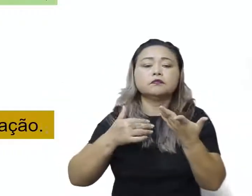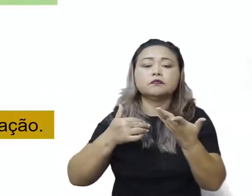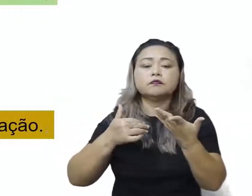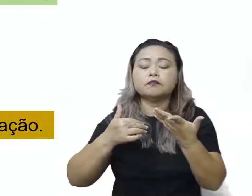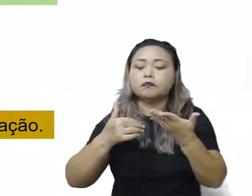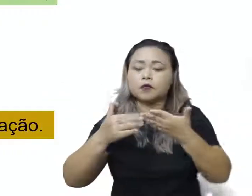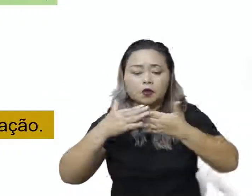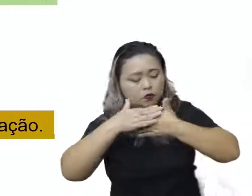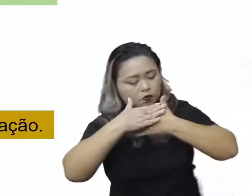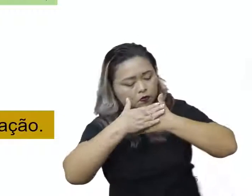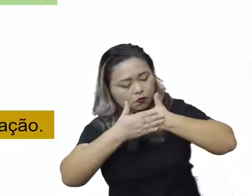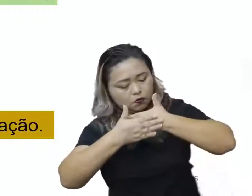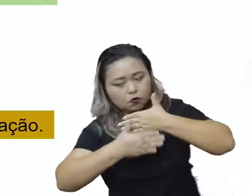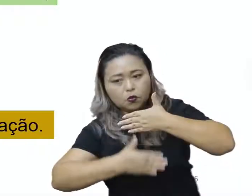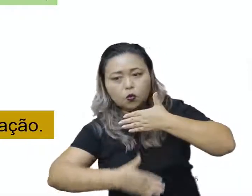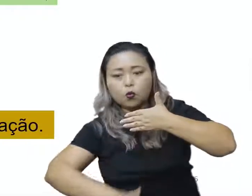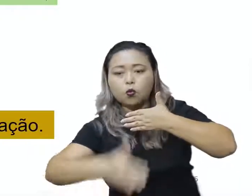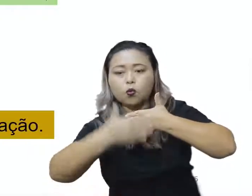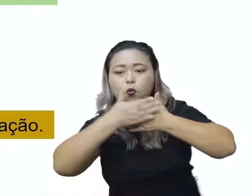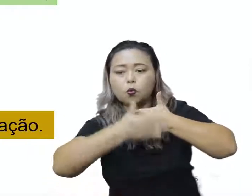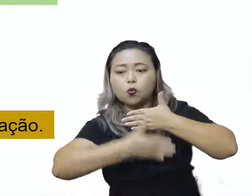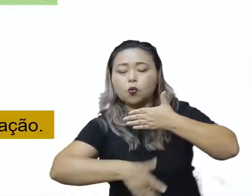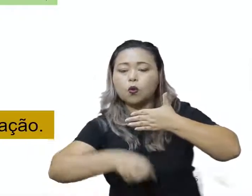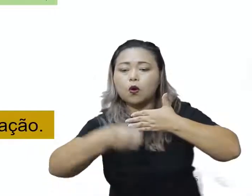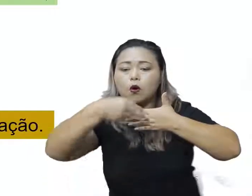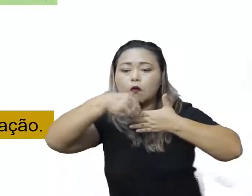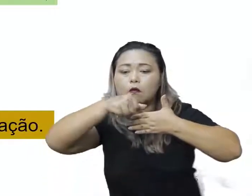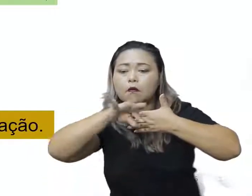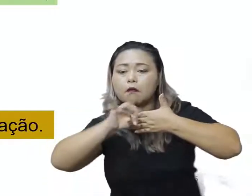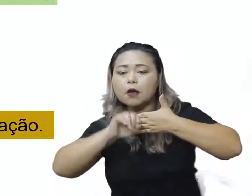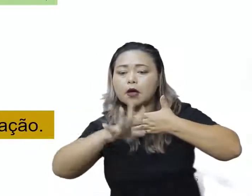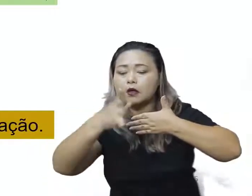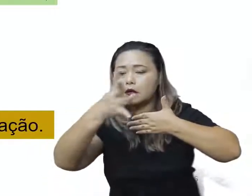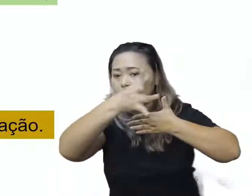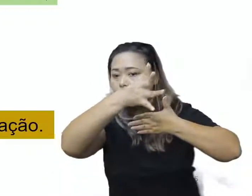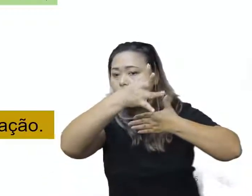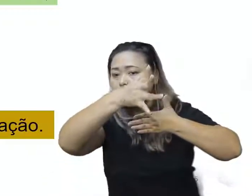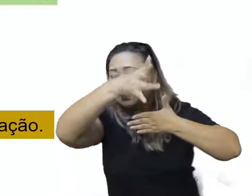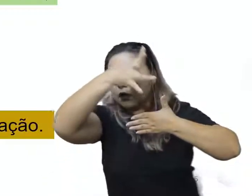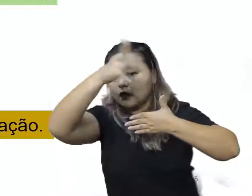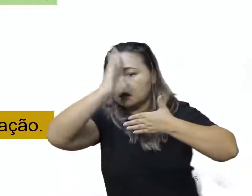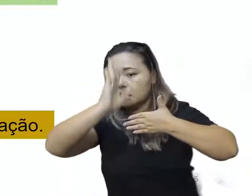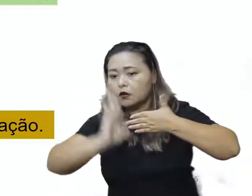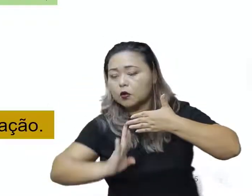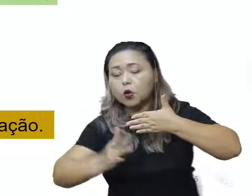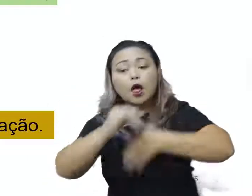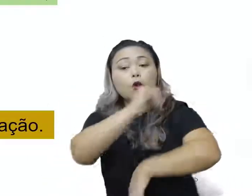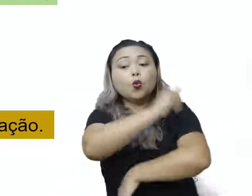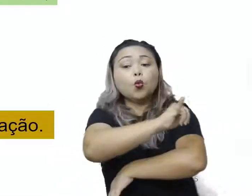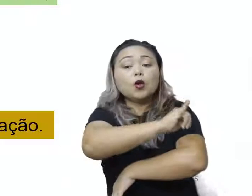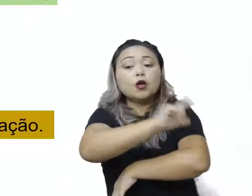Deslamento de encostas, você vê muito isso na Mata Atlântica brasileira, no Rio de Janeiro.